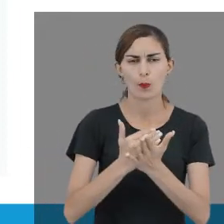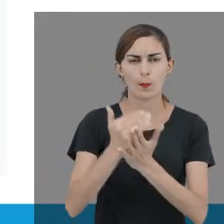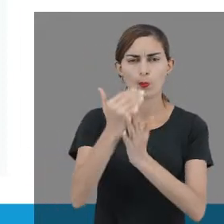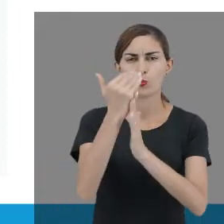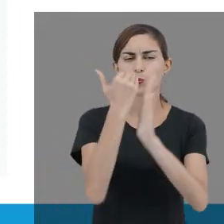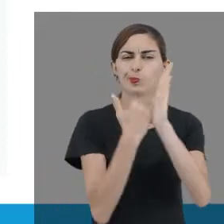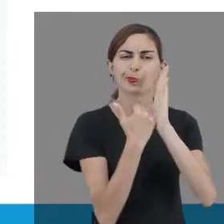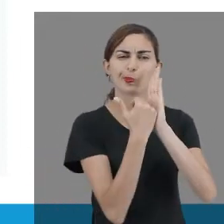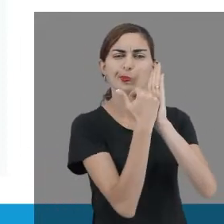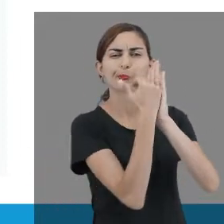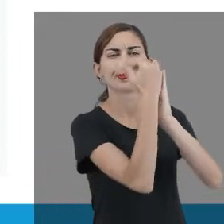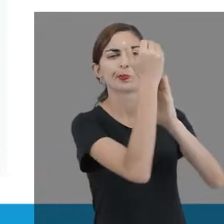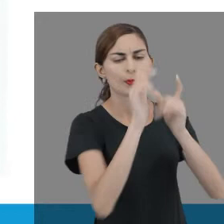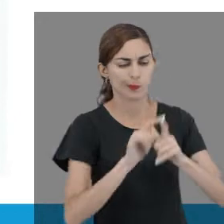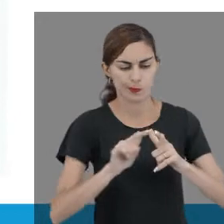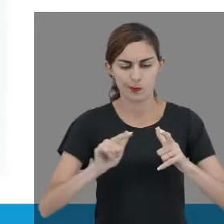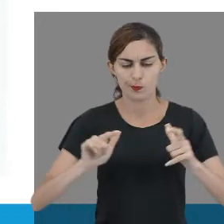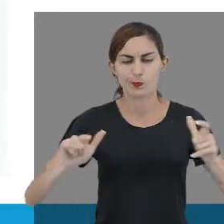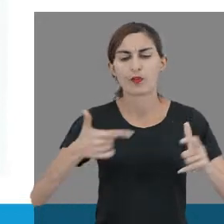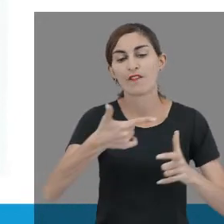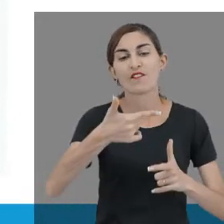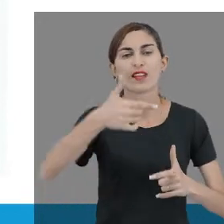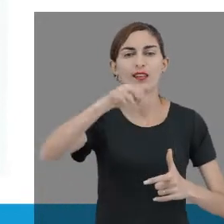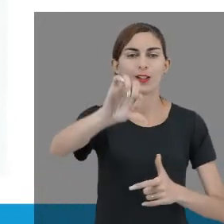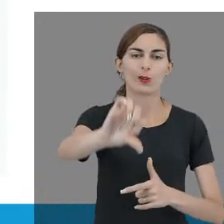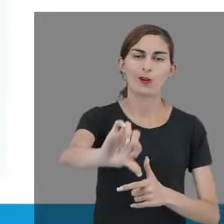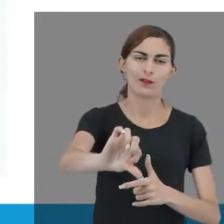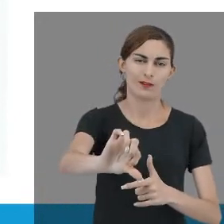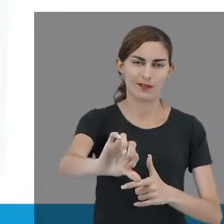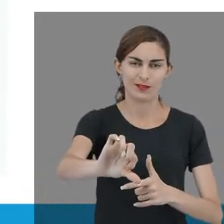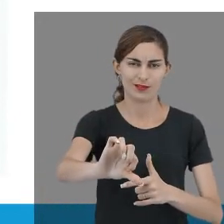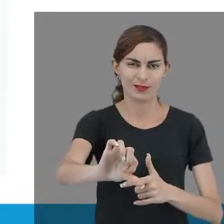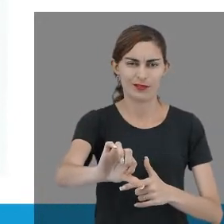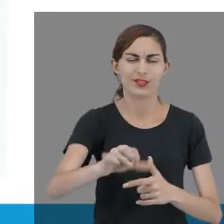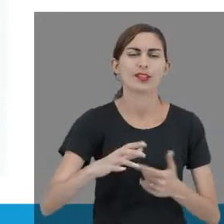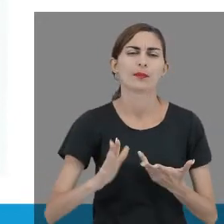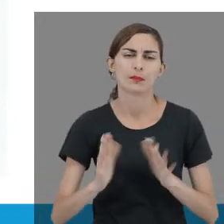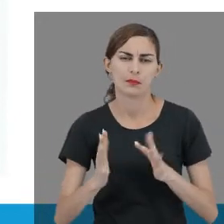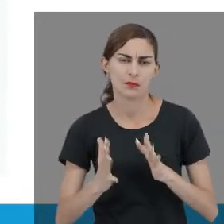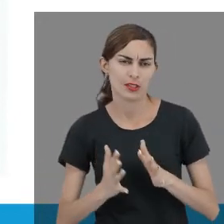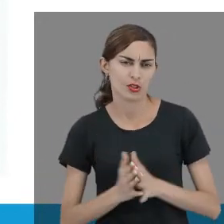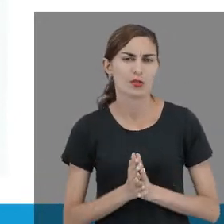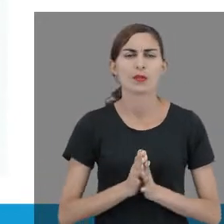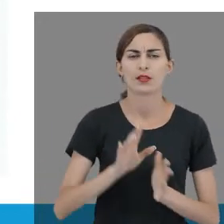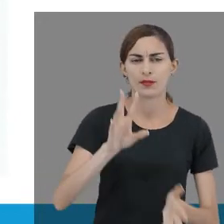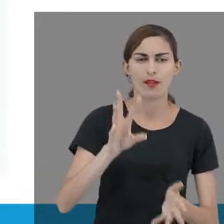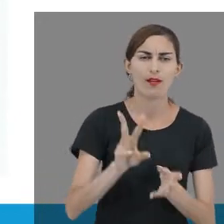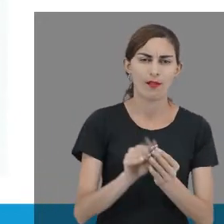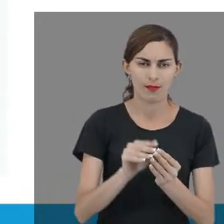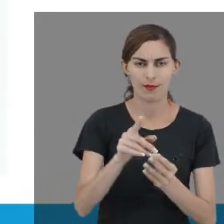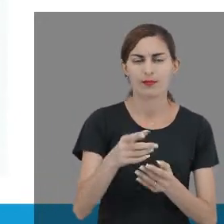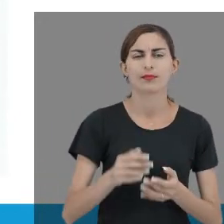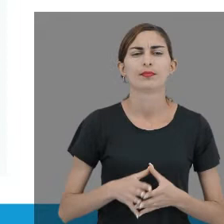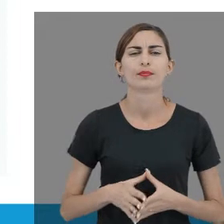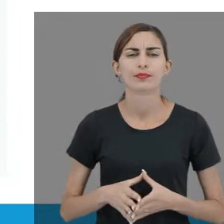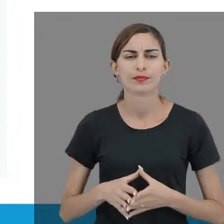agosto, setembro e outubro, tivemos 29 casos, ou seja, um aumento grande que configurou essa alteração do